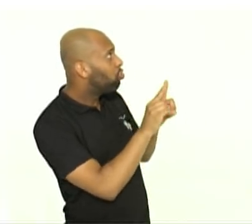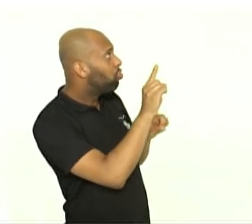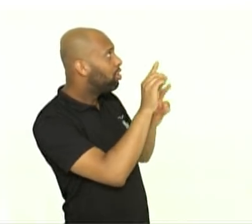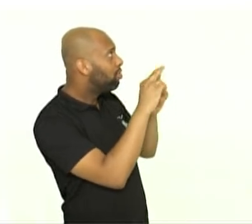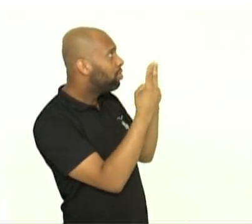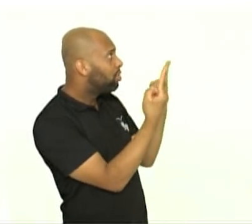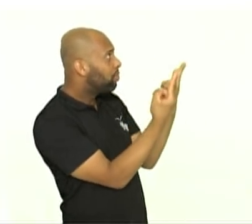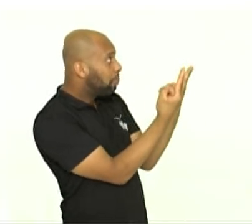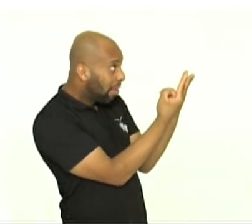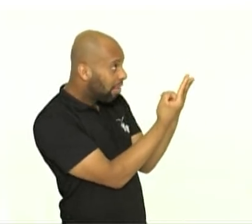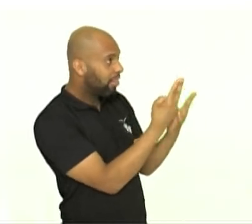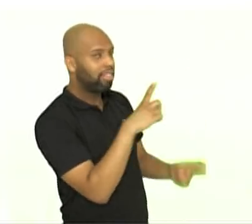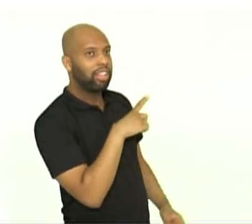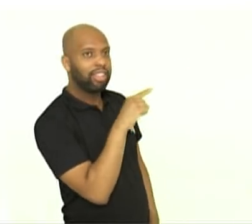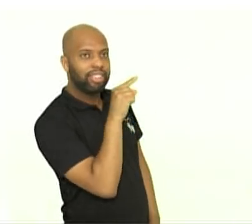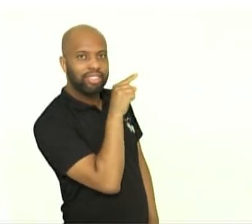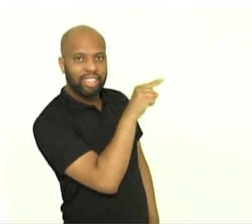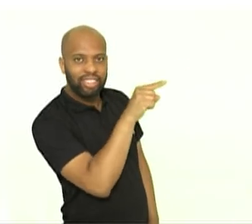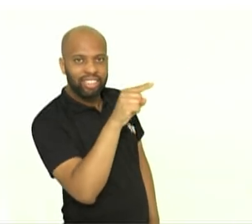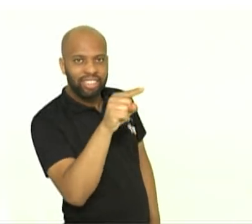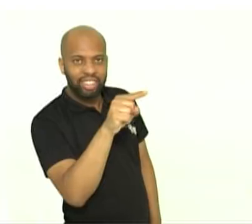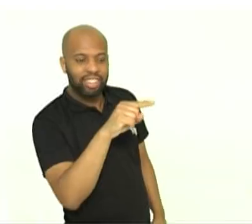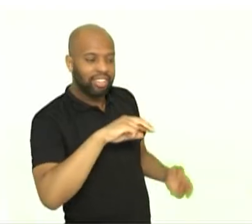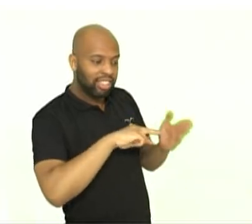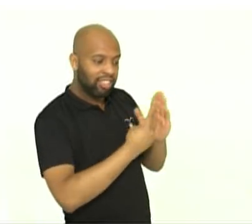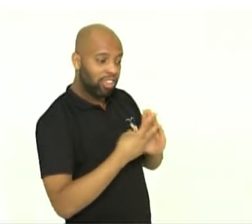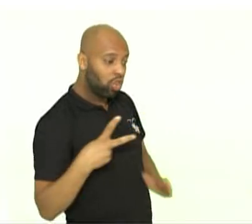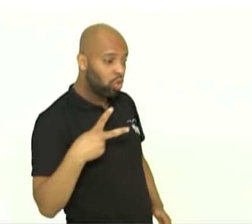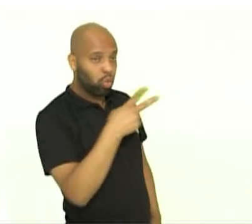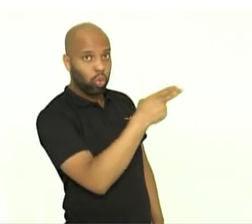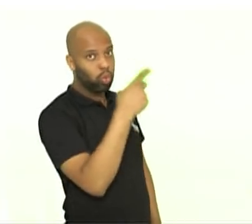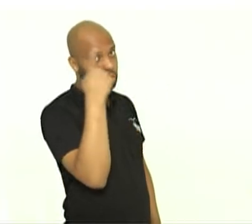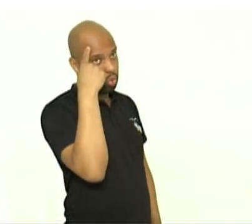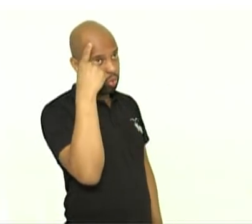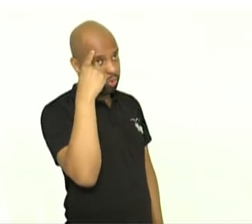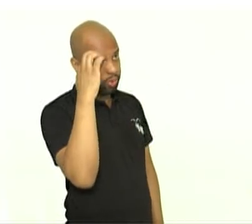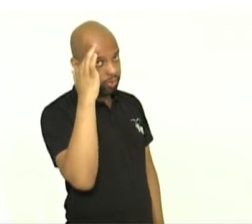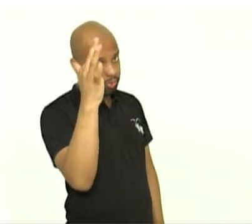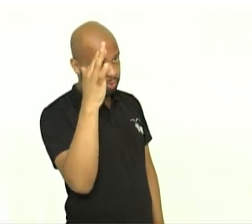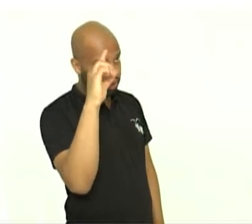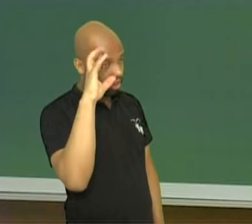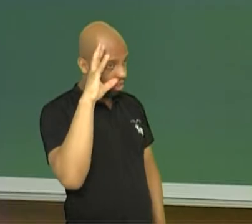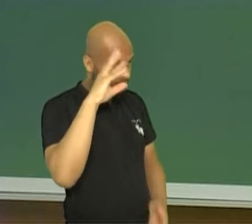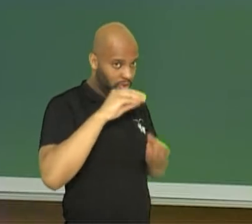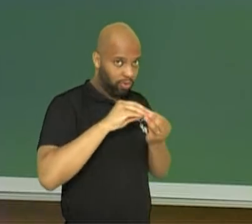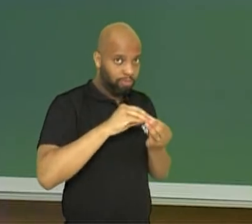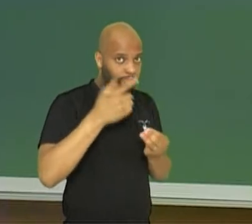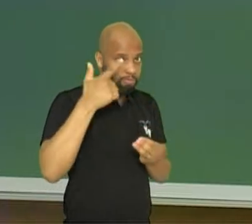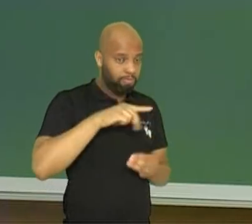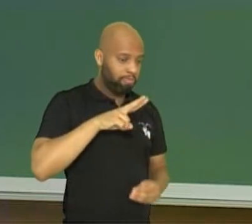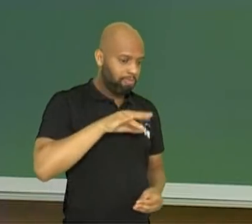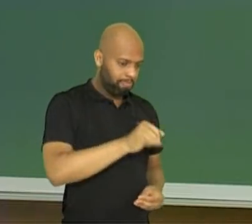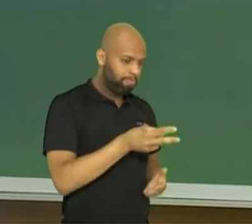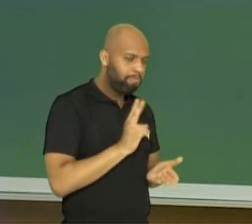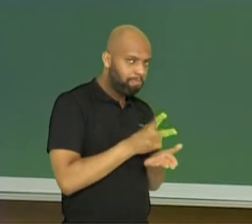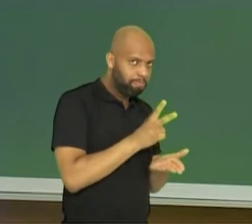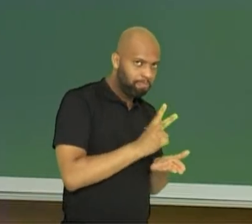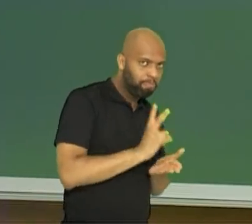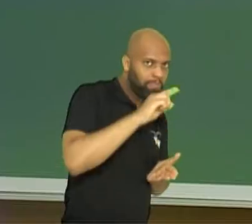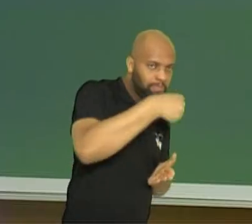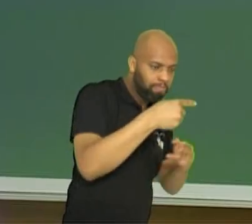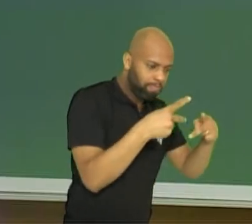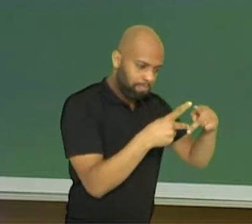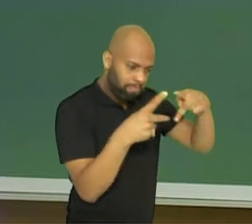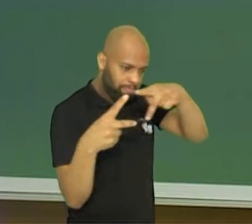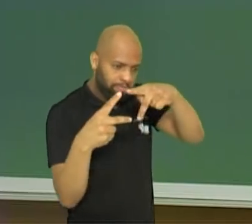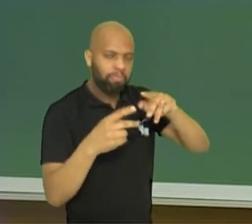reticências. Perceba que a reticências é uma interrupção de pensamento. Ou seja, nós concluímos que ele vai dar sequência no